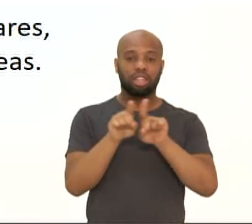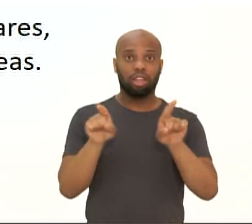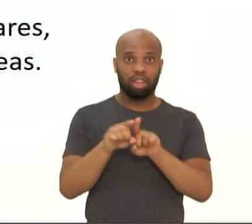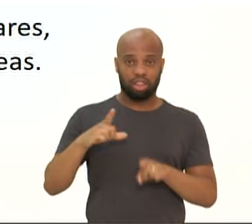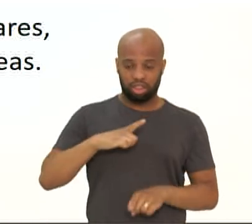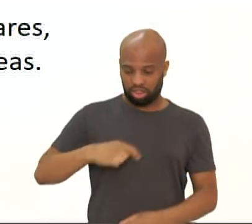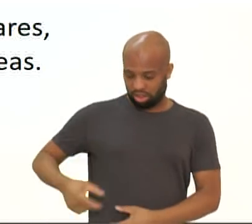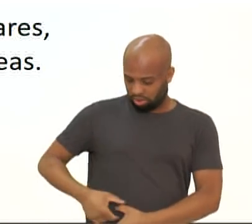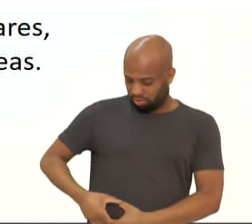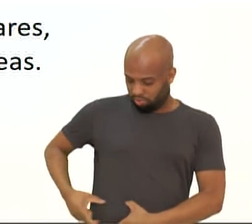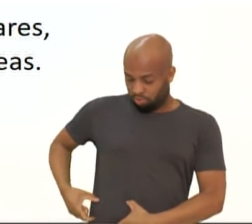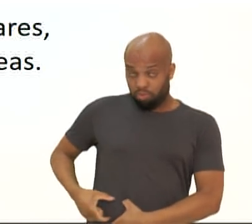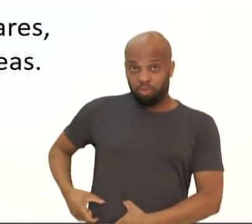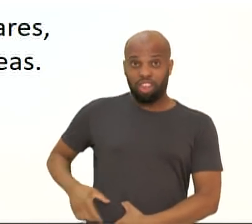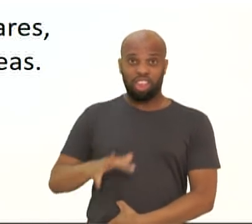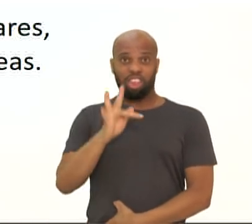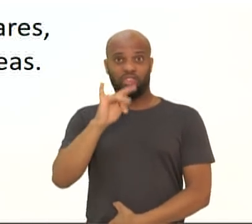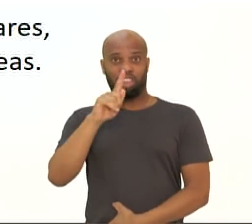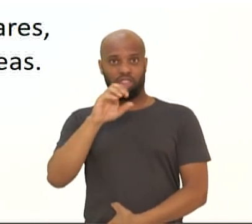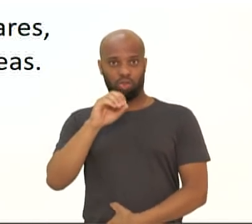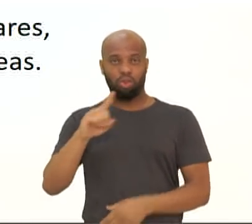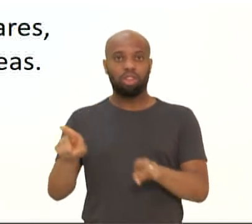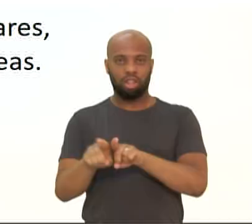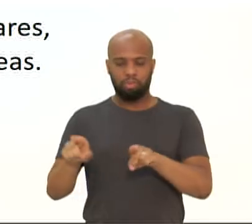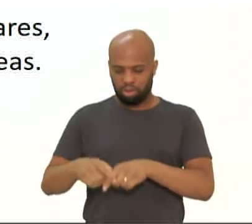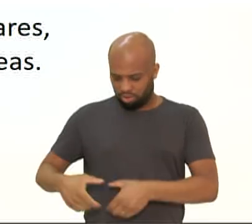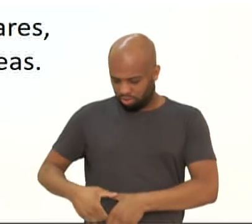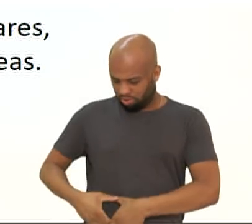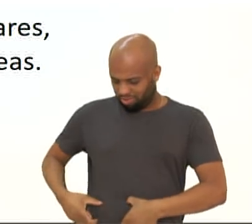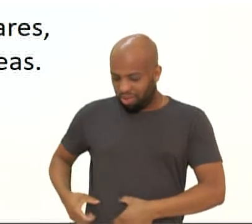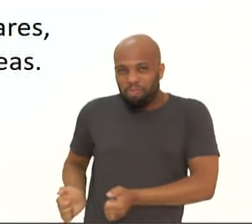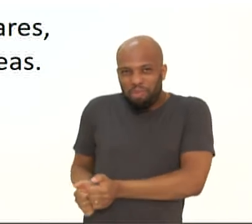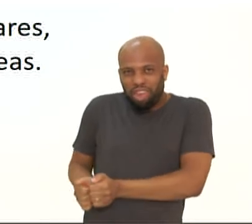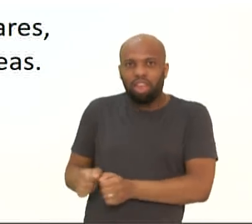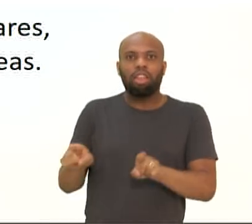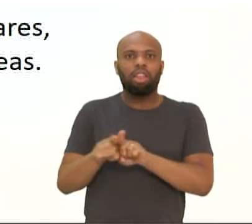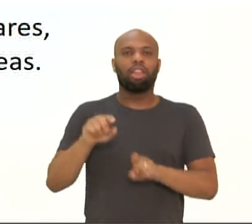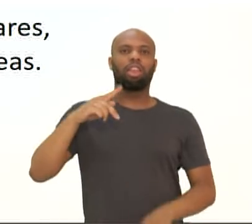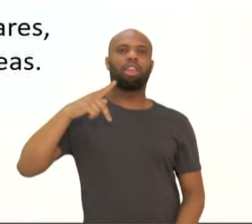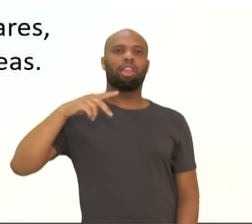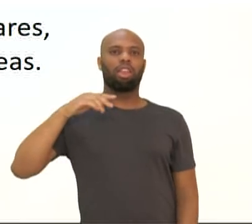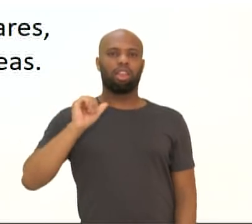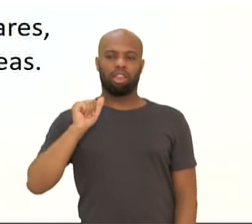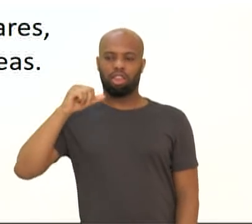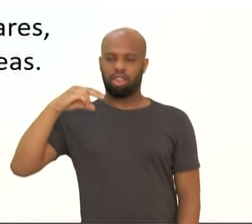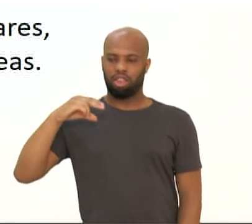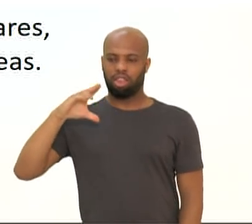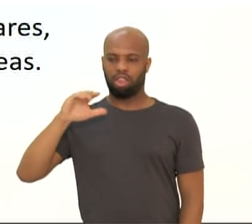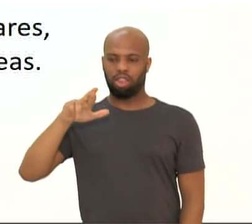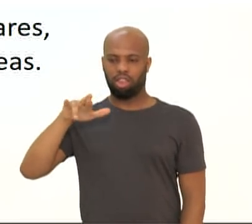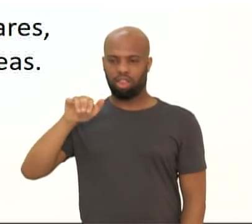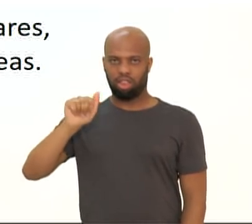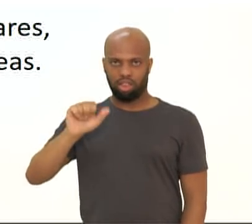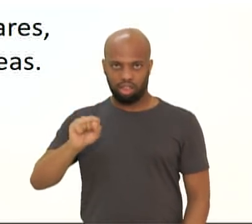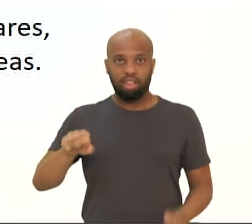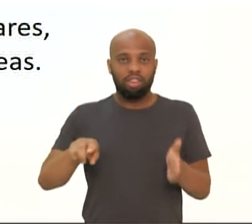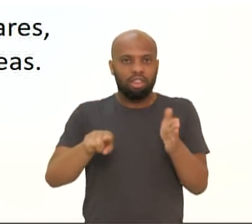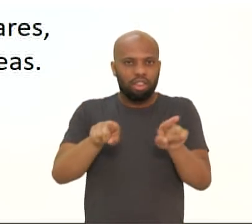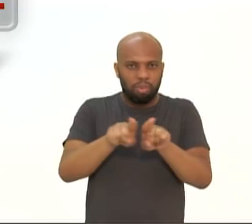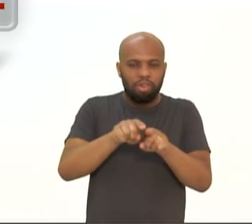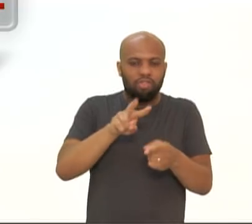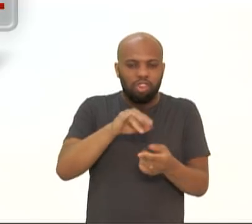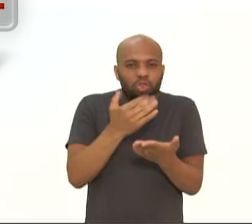fígado e o pâncreas. Nós vamos conhecer então ao longo desta aula quais são as funções de todos